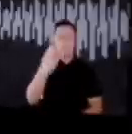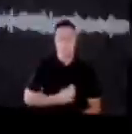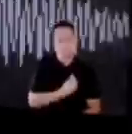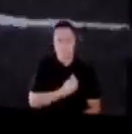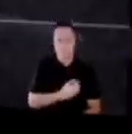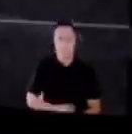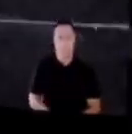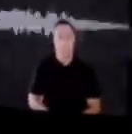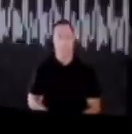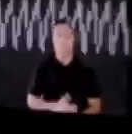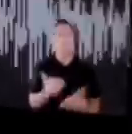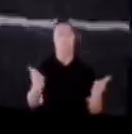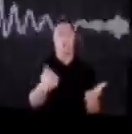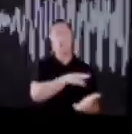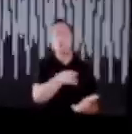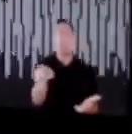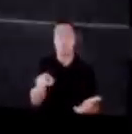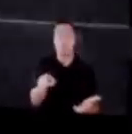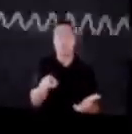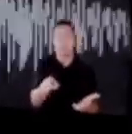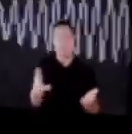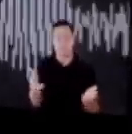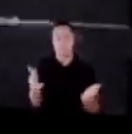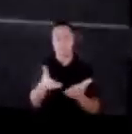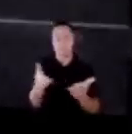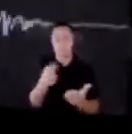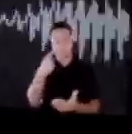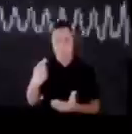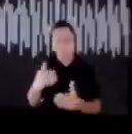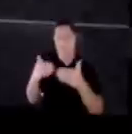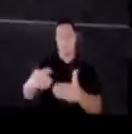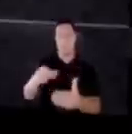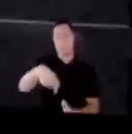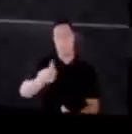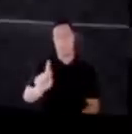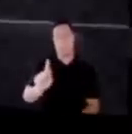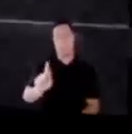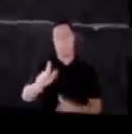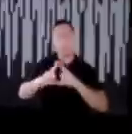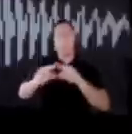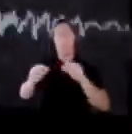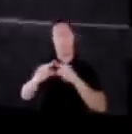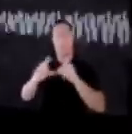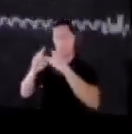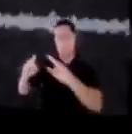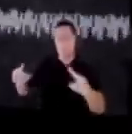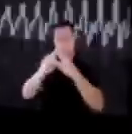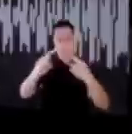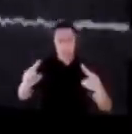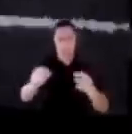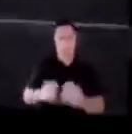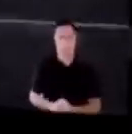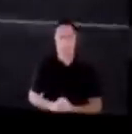todos vocês que estão aí na frente do QG Brasília acampamento a ordem é